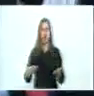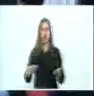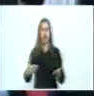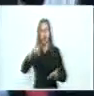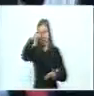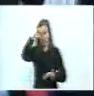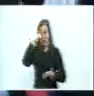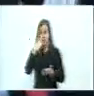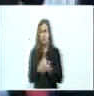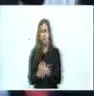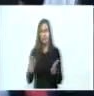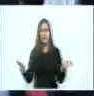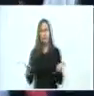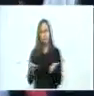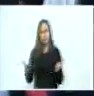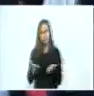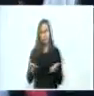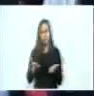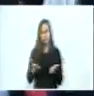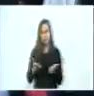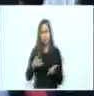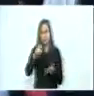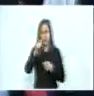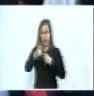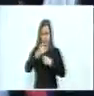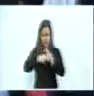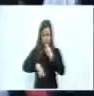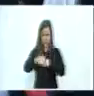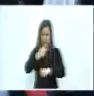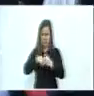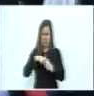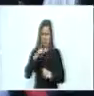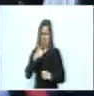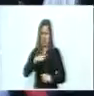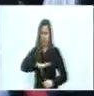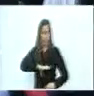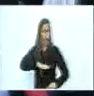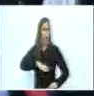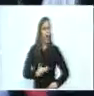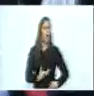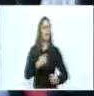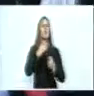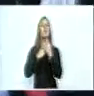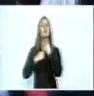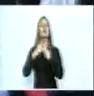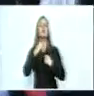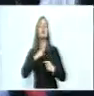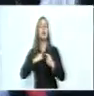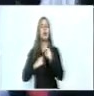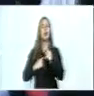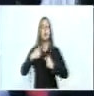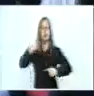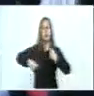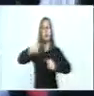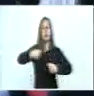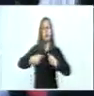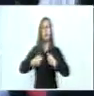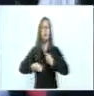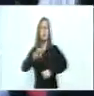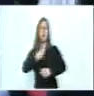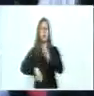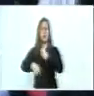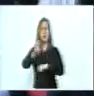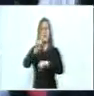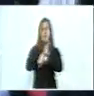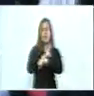da atual administração de que não nos falta coragem e vontade política e administrativa para que